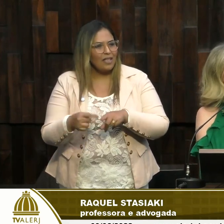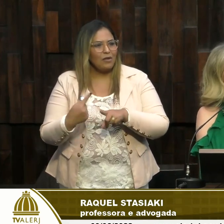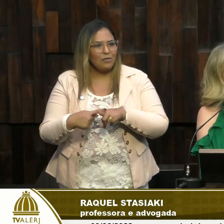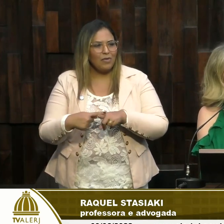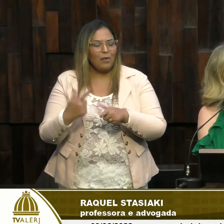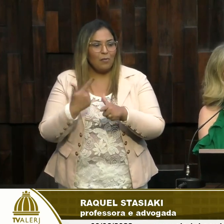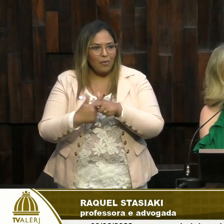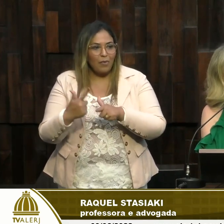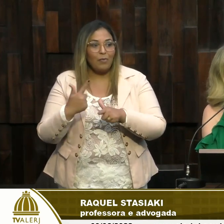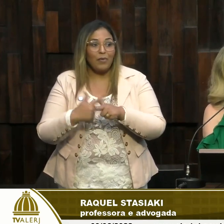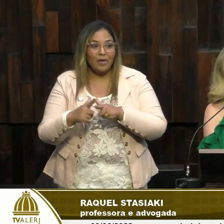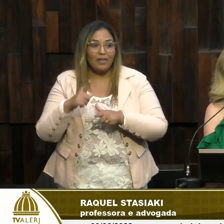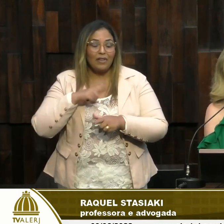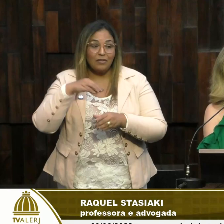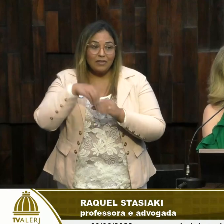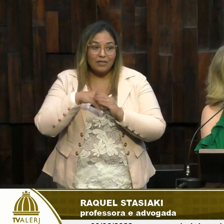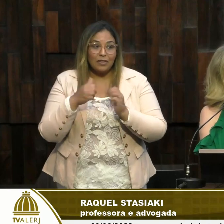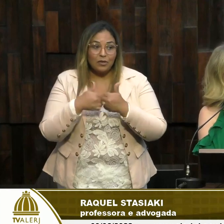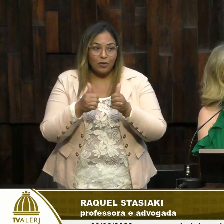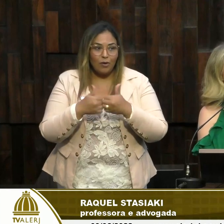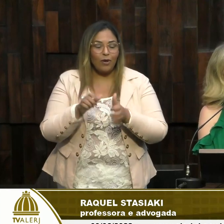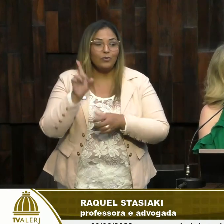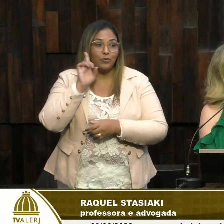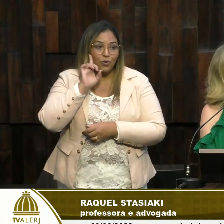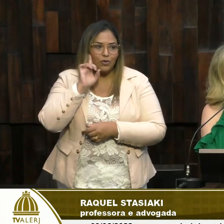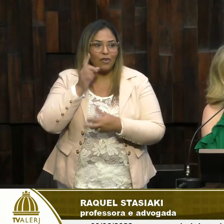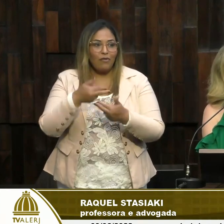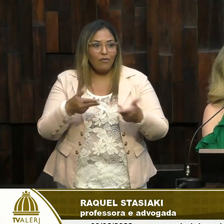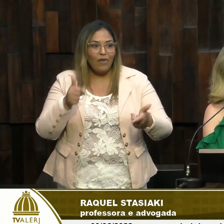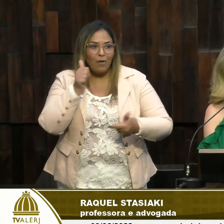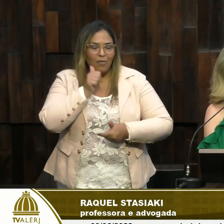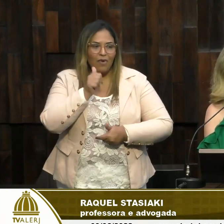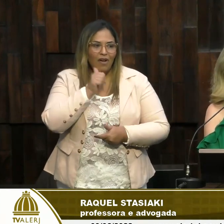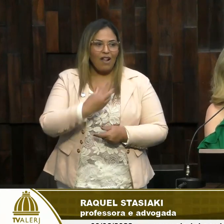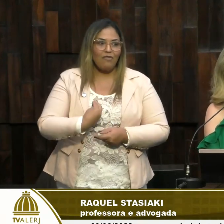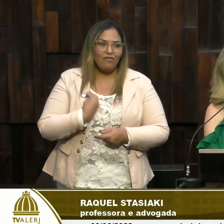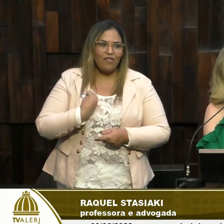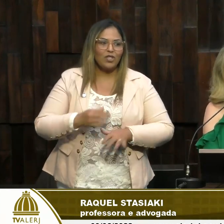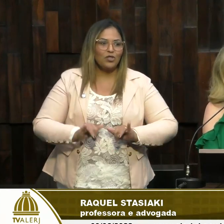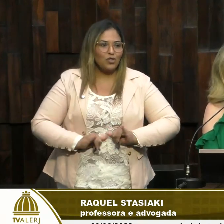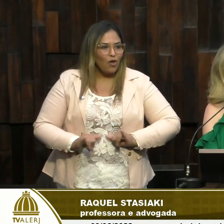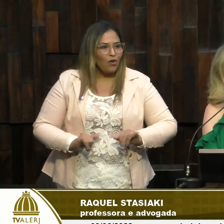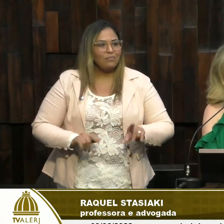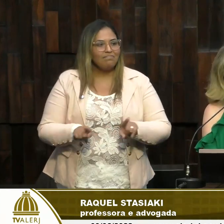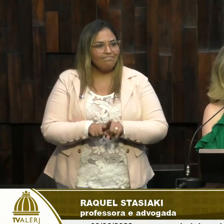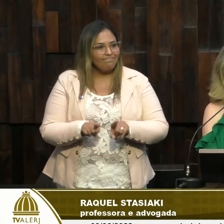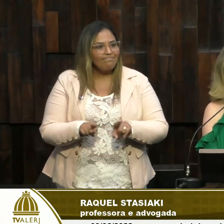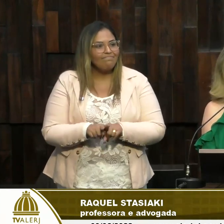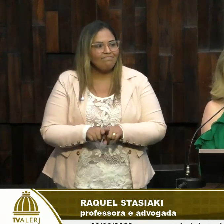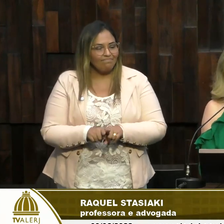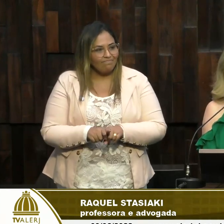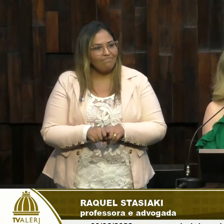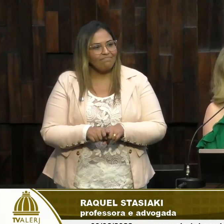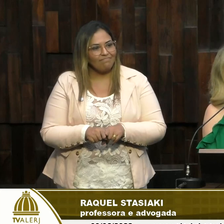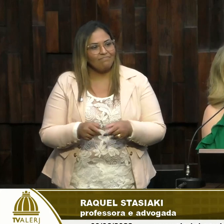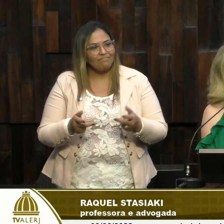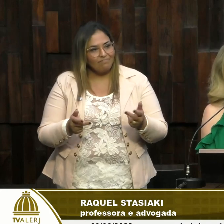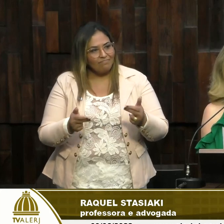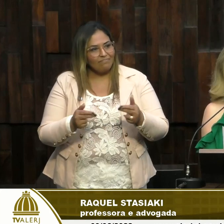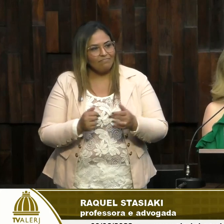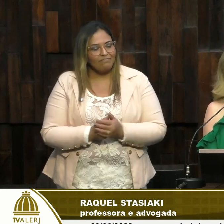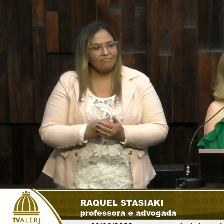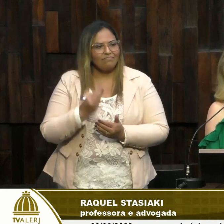muitas mulheres passam todos os dias nos transportes públicos do estado do Rio de Janeiro. Enfim, gente, são